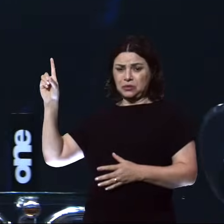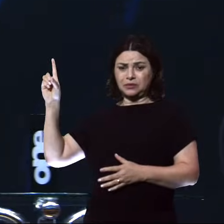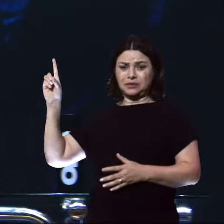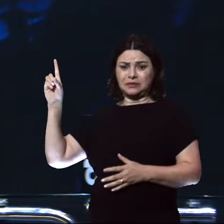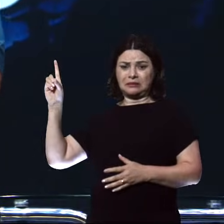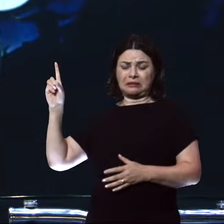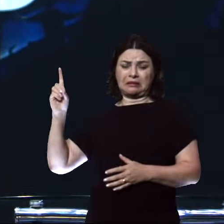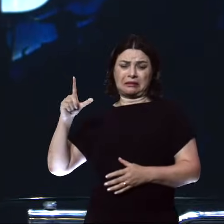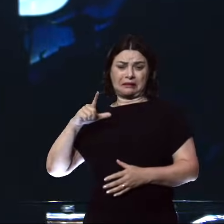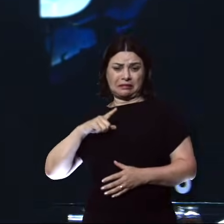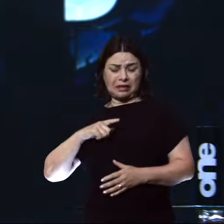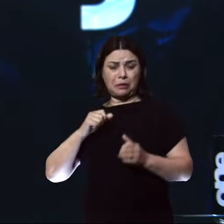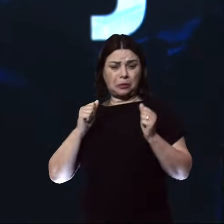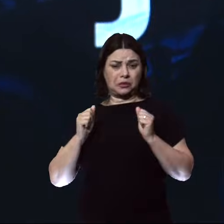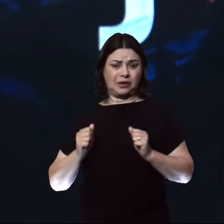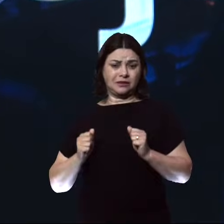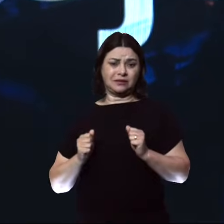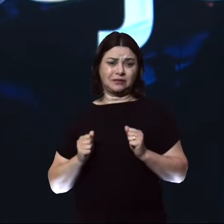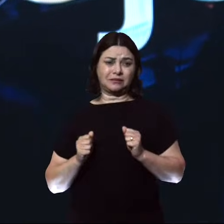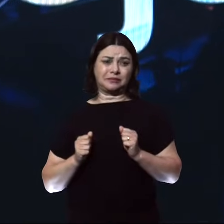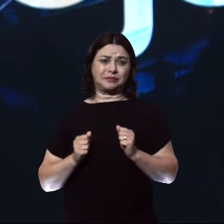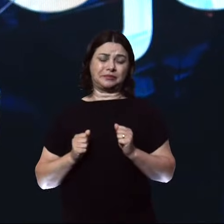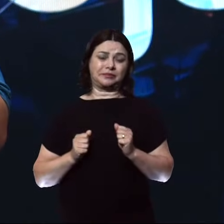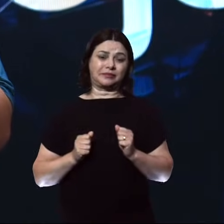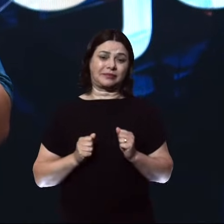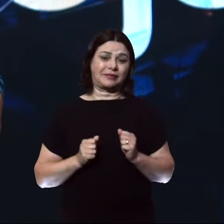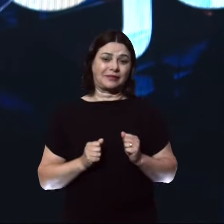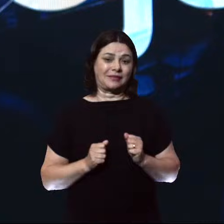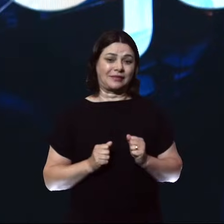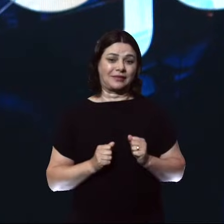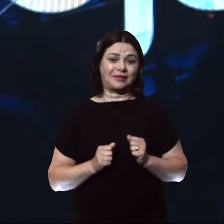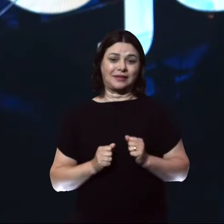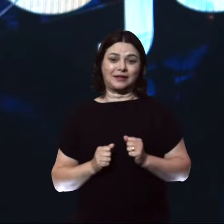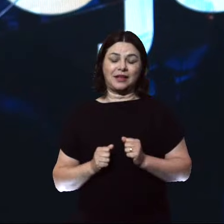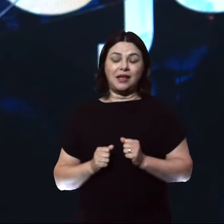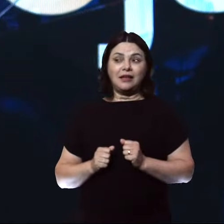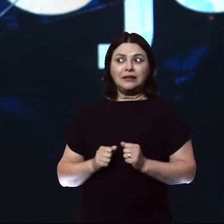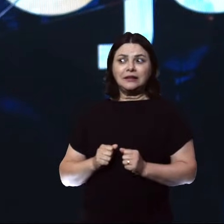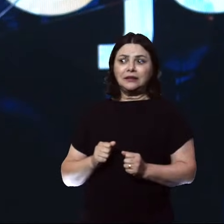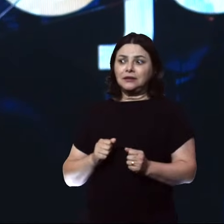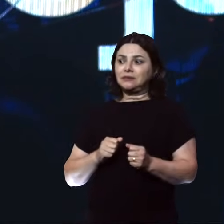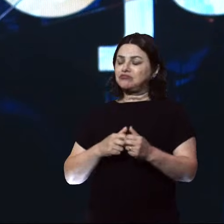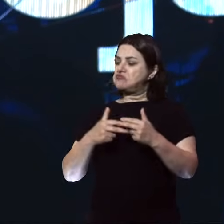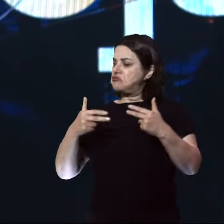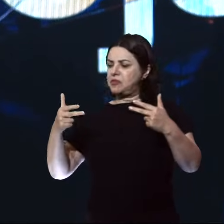olha, não pode ser pelo que você vê, tem que ser pelo que você crê.